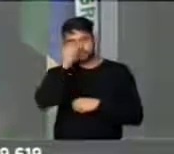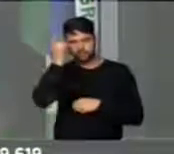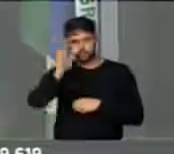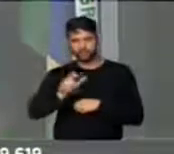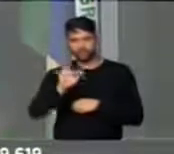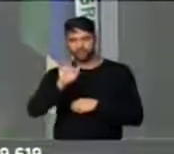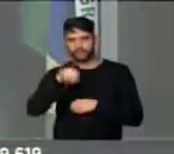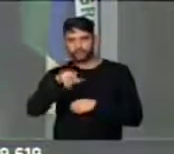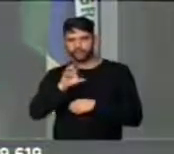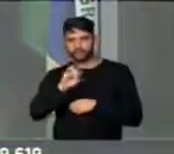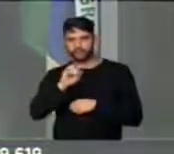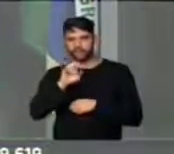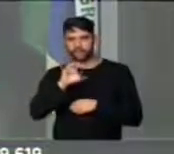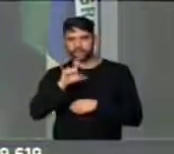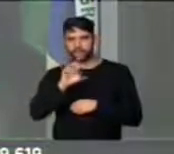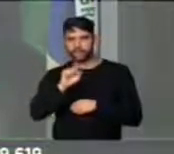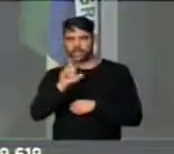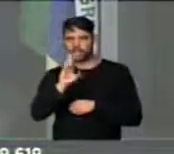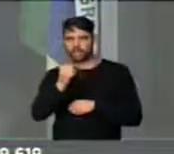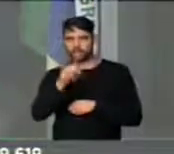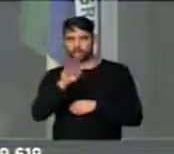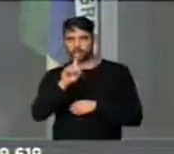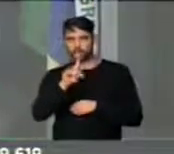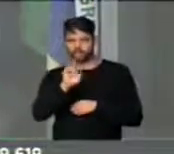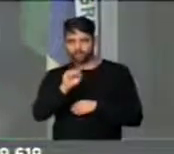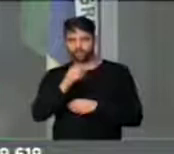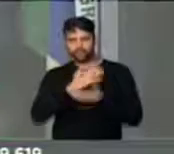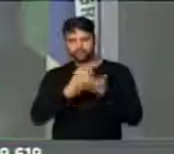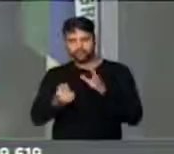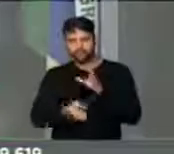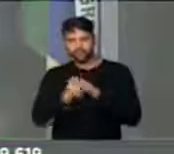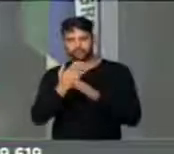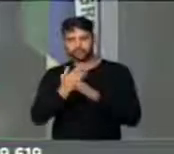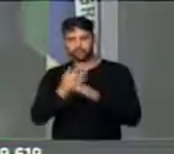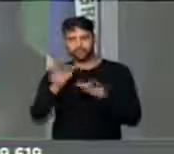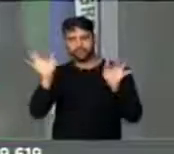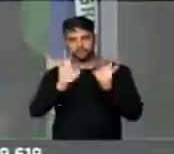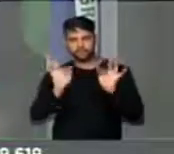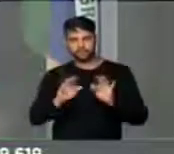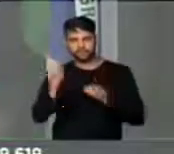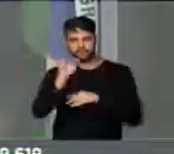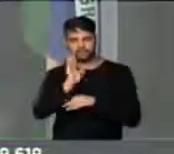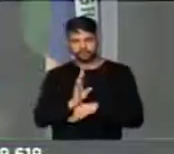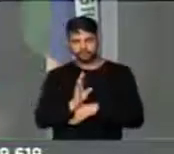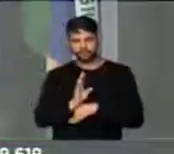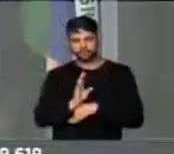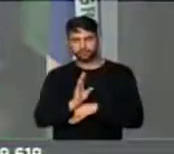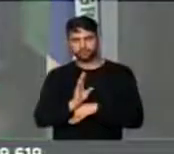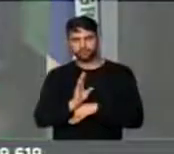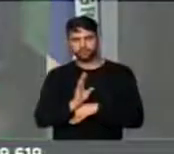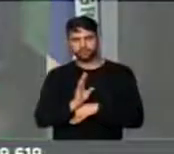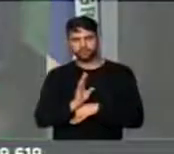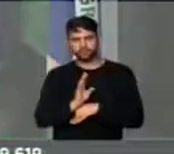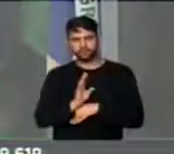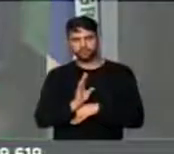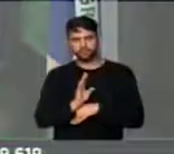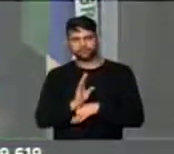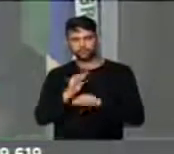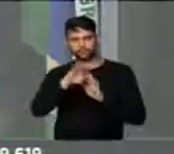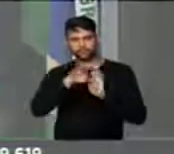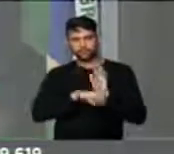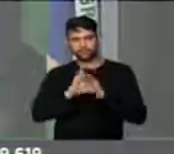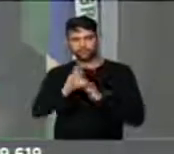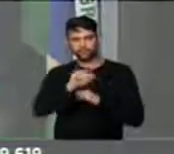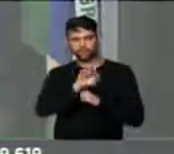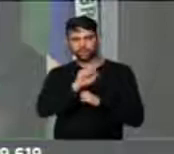Cardoso, que começaram a implantar para a felicidade deste país o Plano